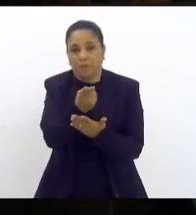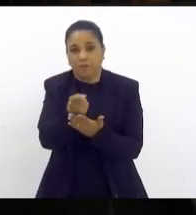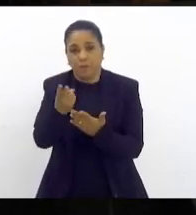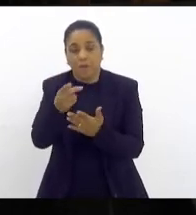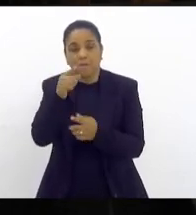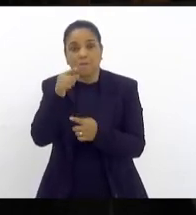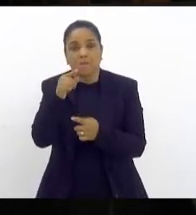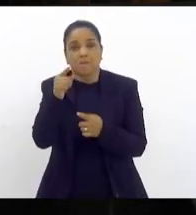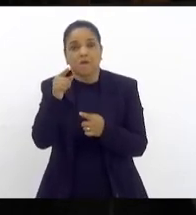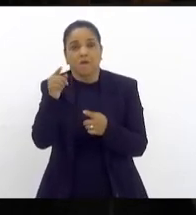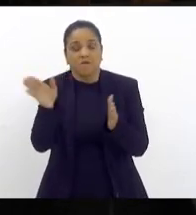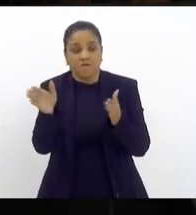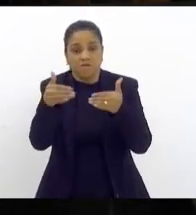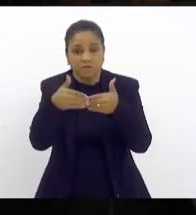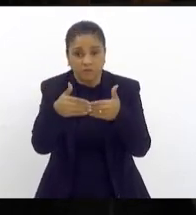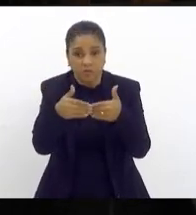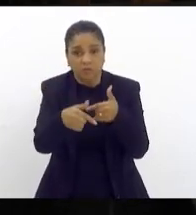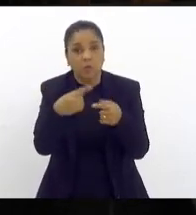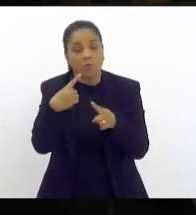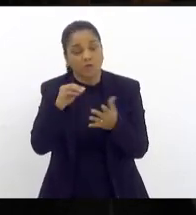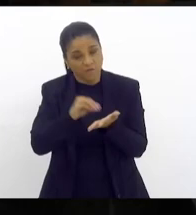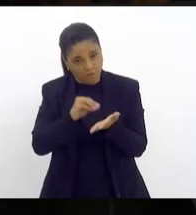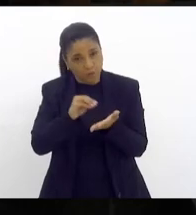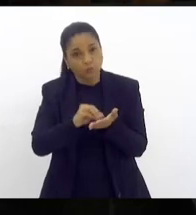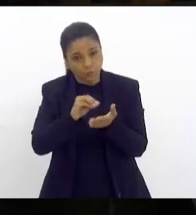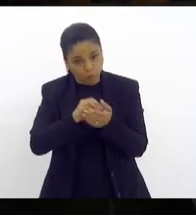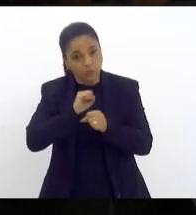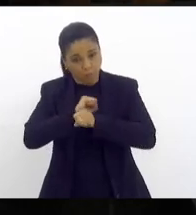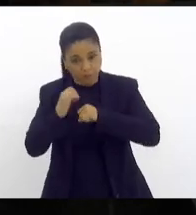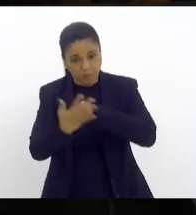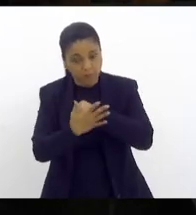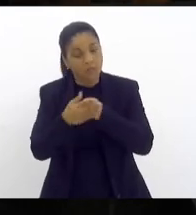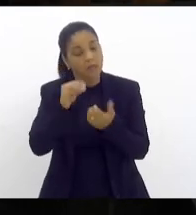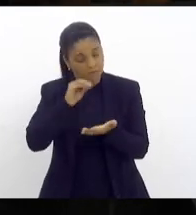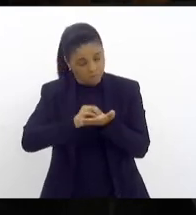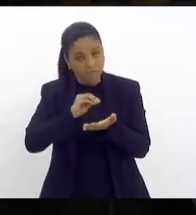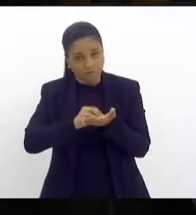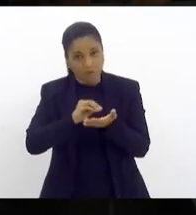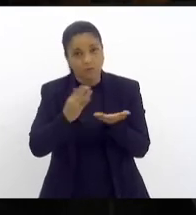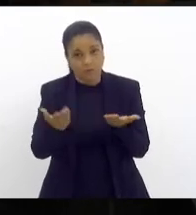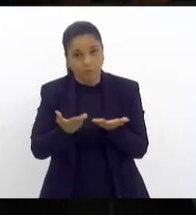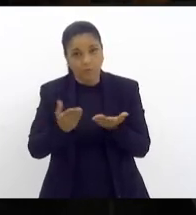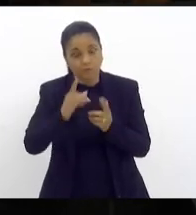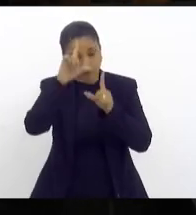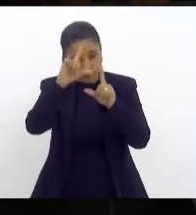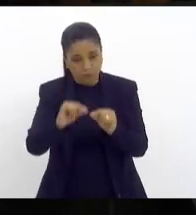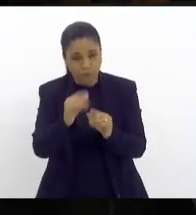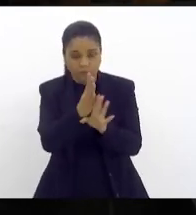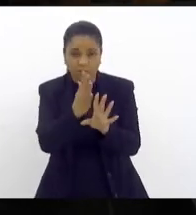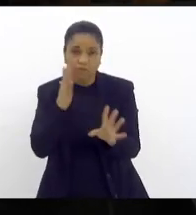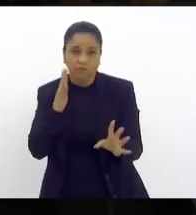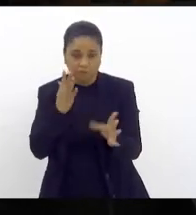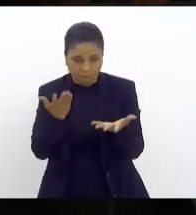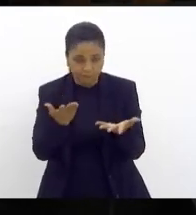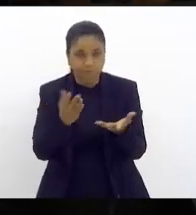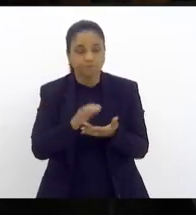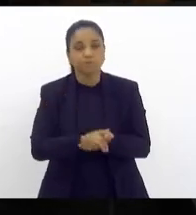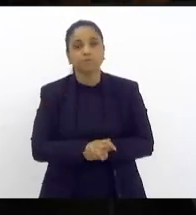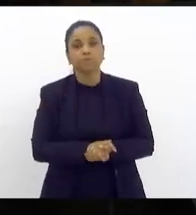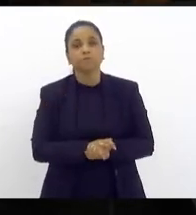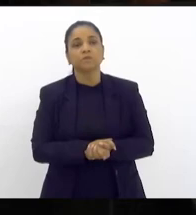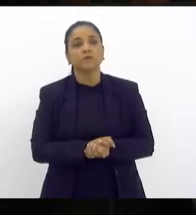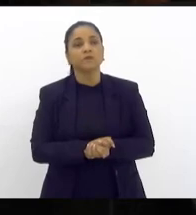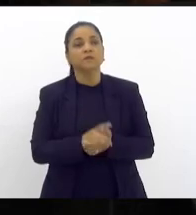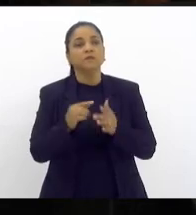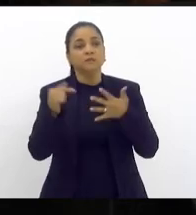hospitais federais leitos que fizeram falta durante a pandemia e que continuam fazendo falta hoje para redução das filas de espera que a gente ainda tem Ficou